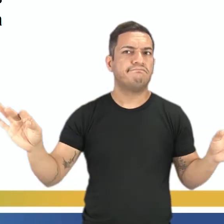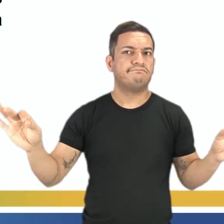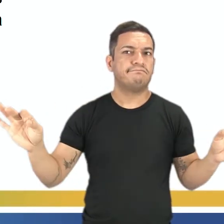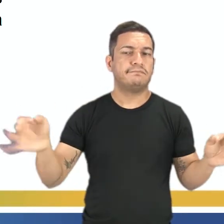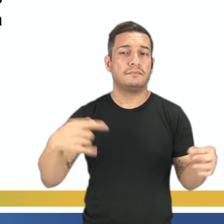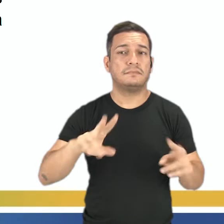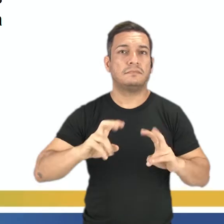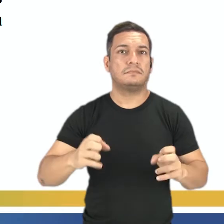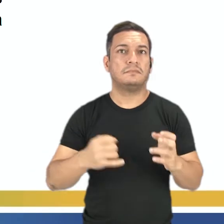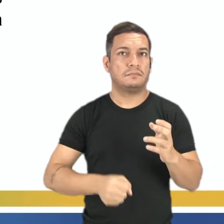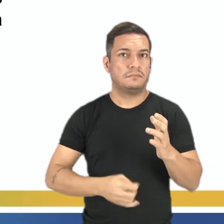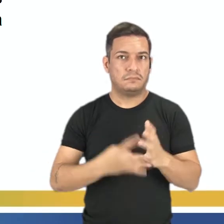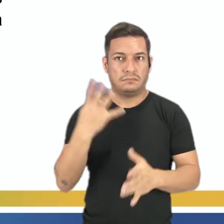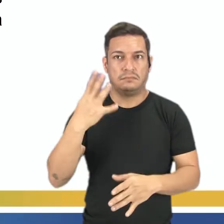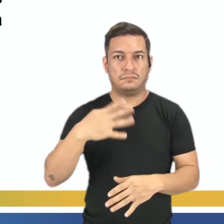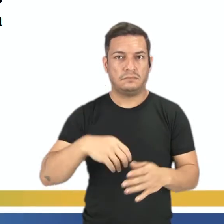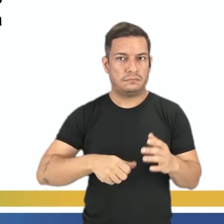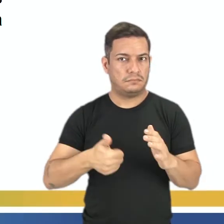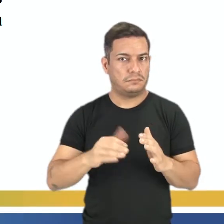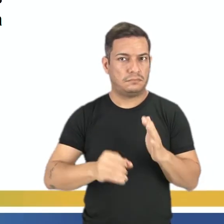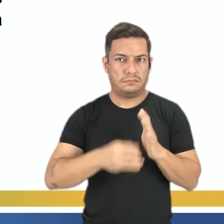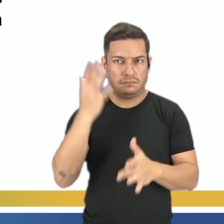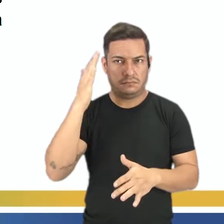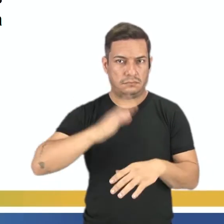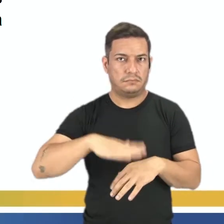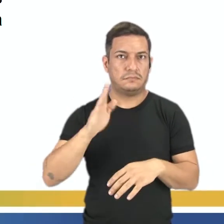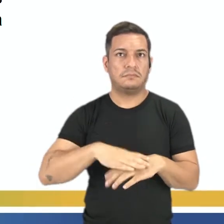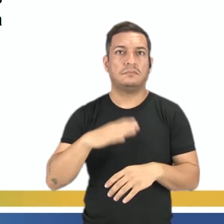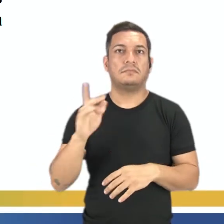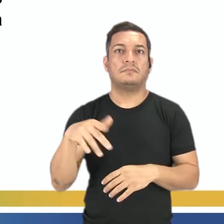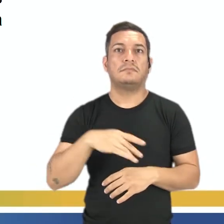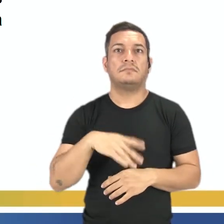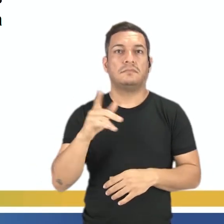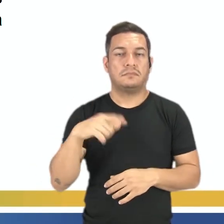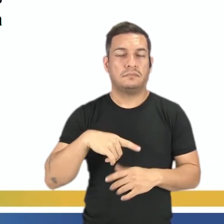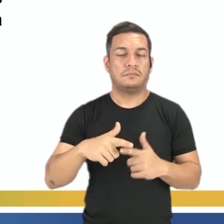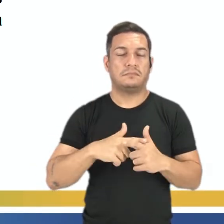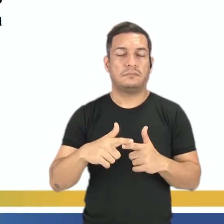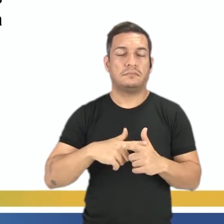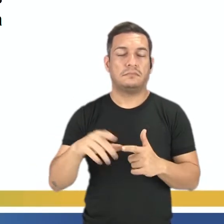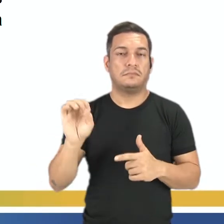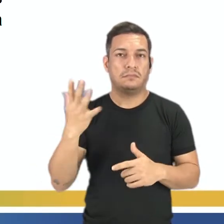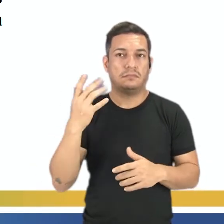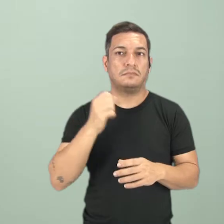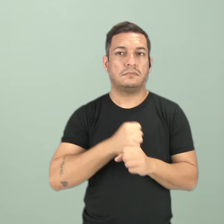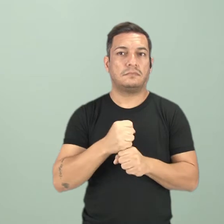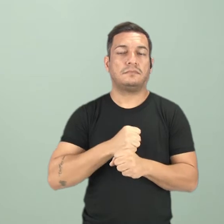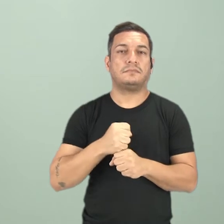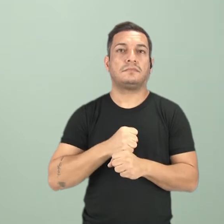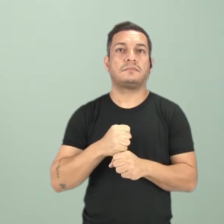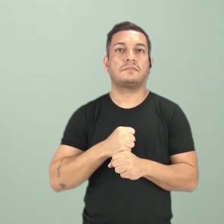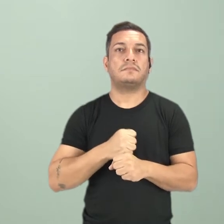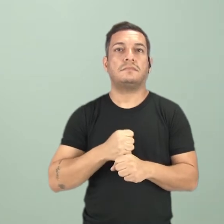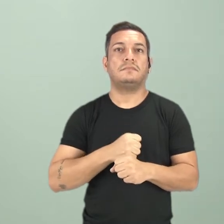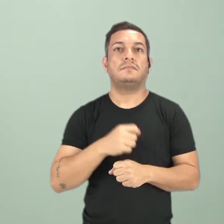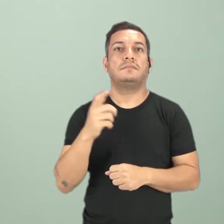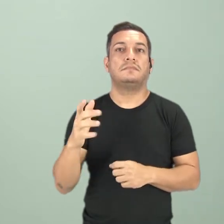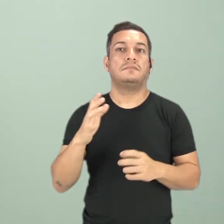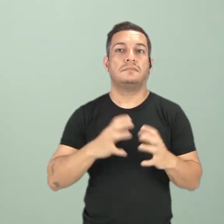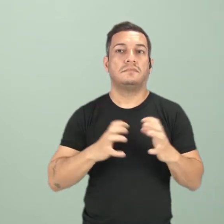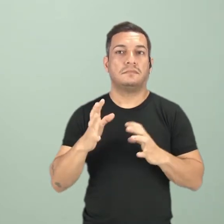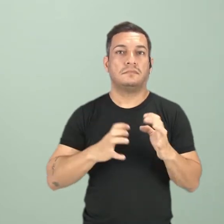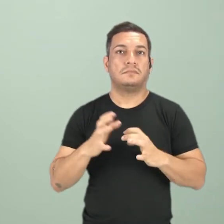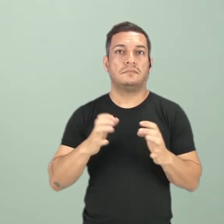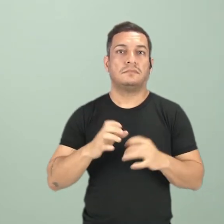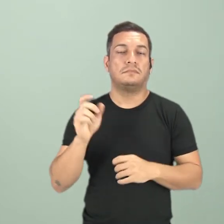possa observar 4 vezes mais, 10 vezes mais, né, a quantidade de conflito que acontece. Então, a cada ano que se passa, os conflitos,